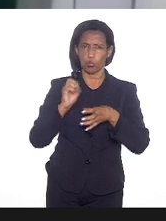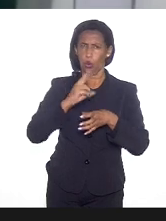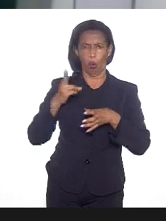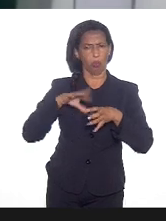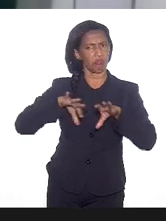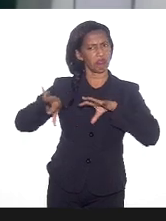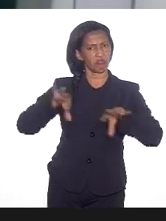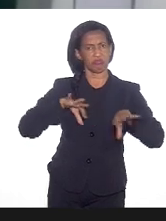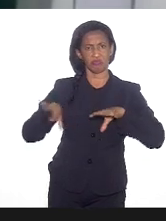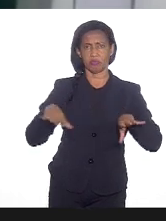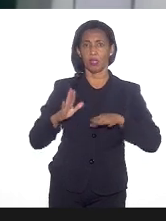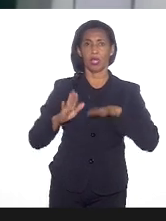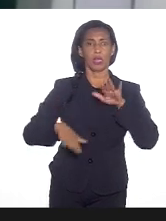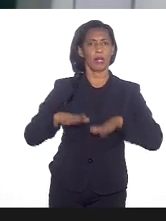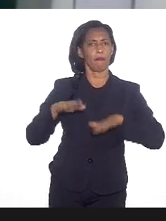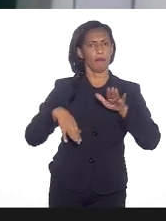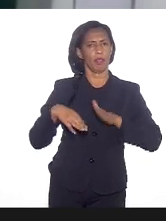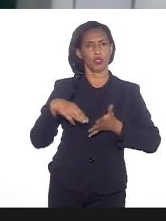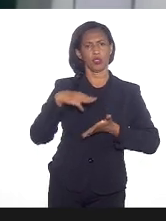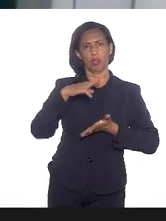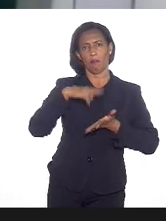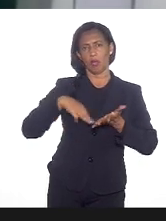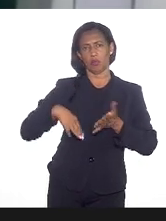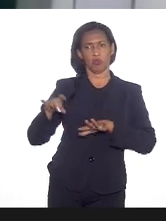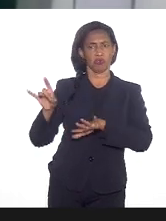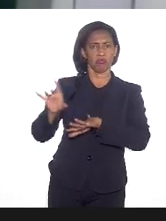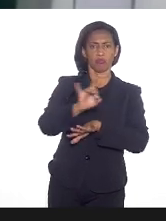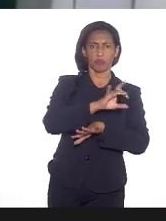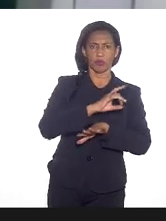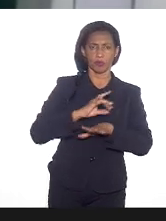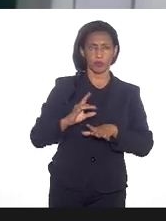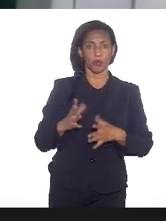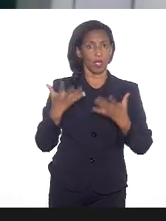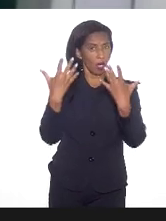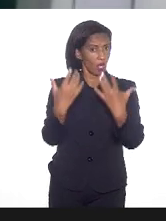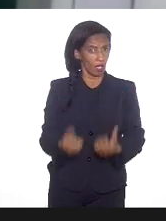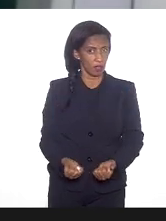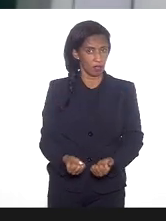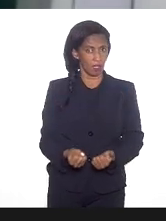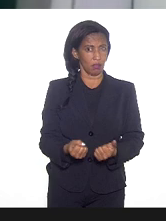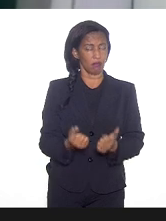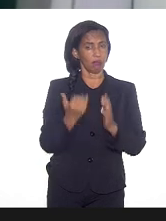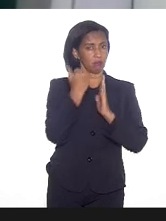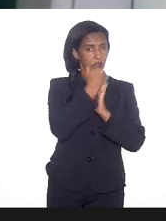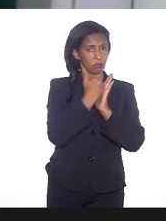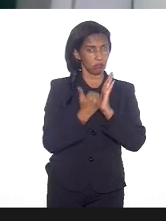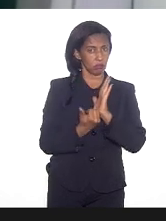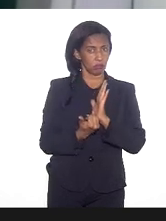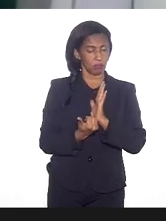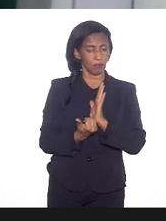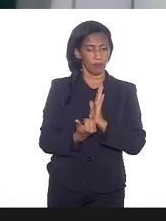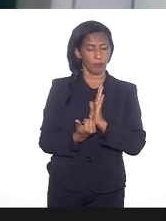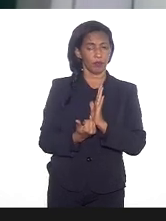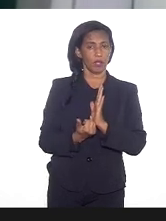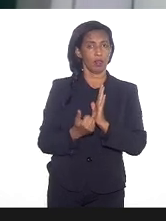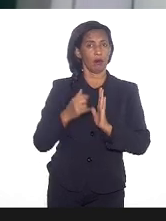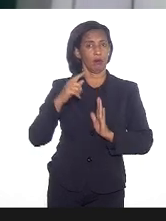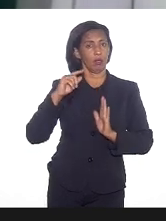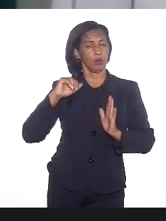ver, né, dependendo da metodologia adotada por cada uma delas, adotem as medidas legais cabíveis no sentido de